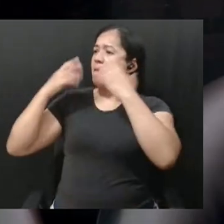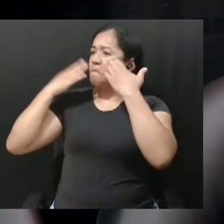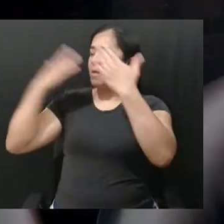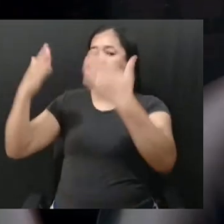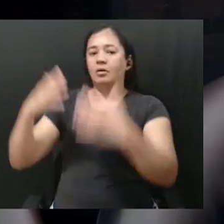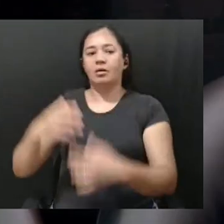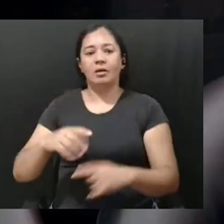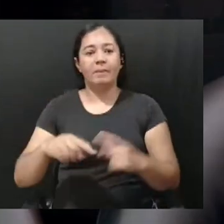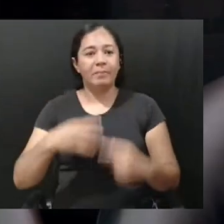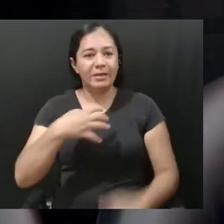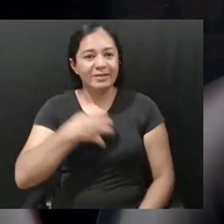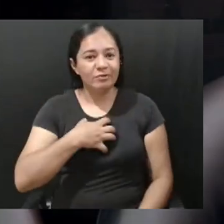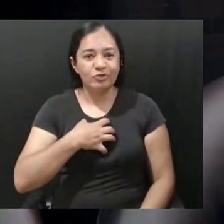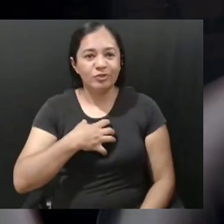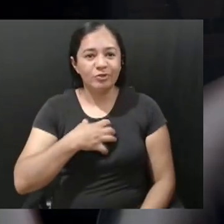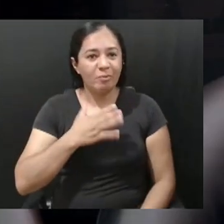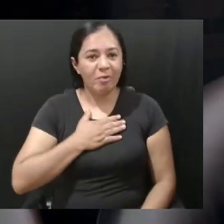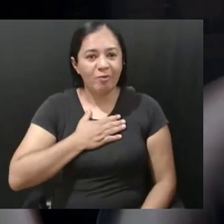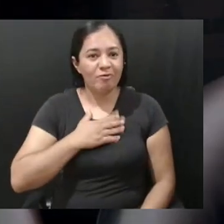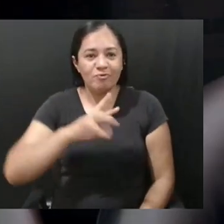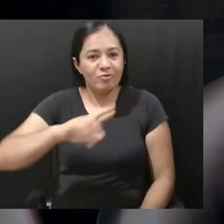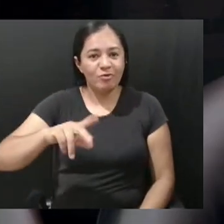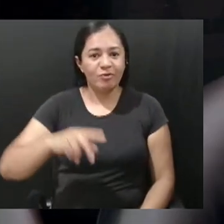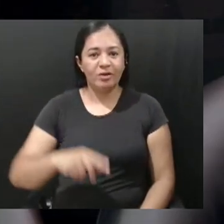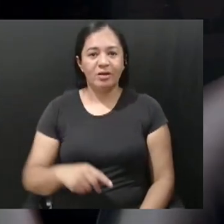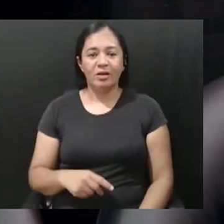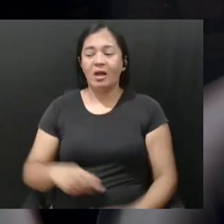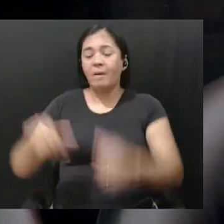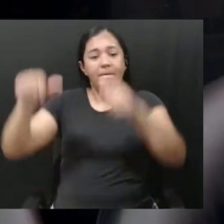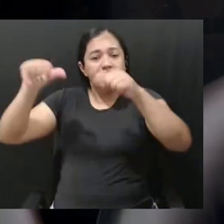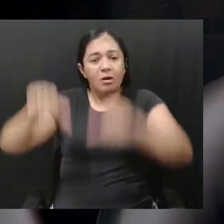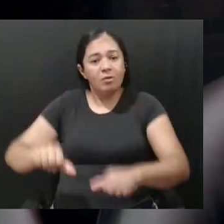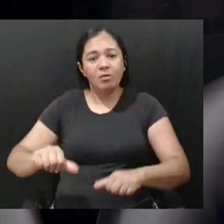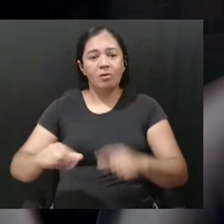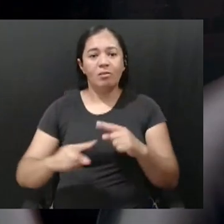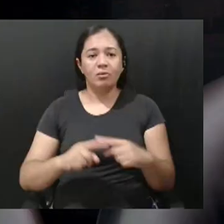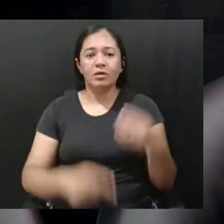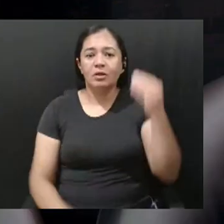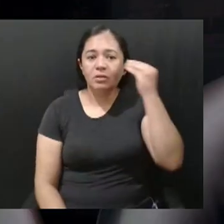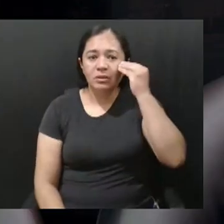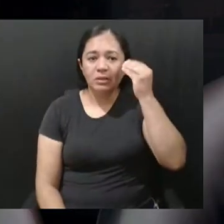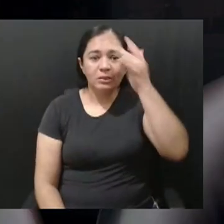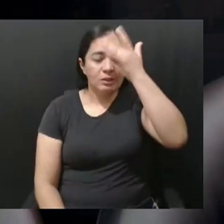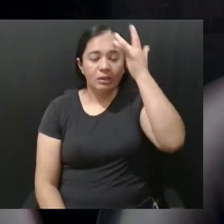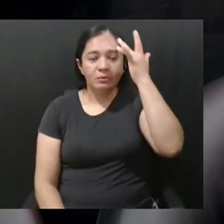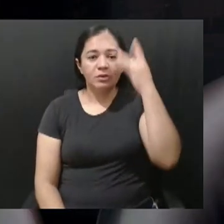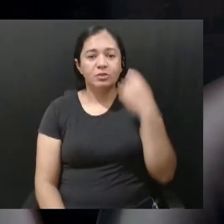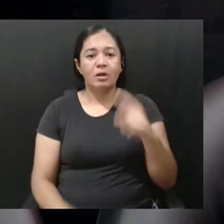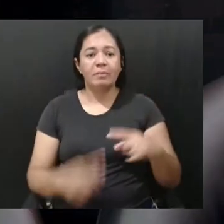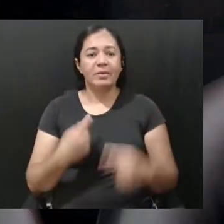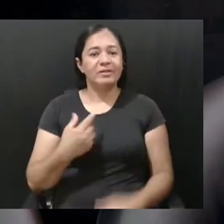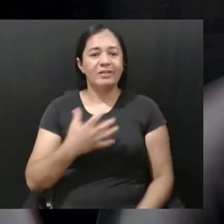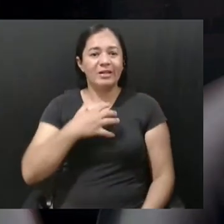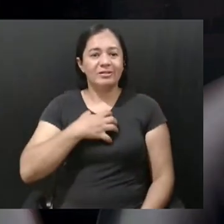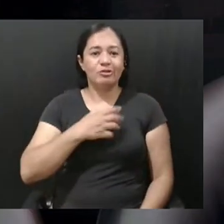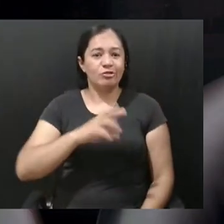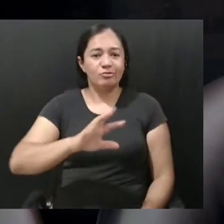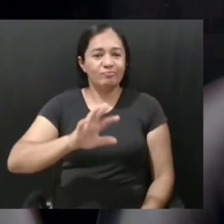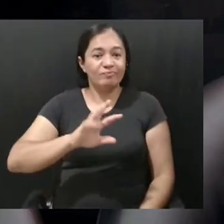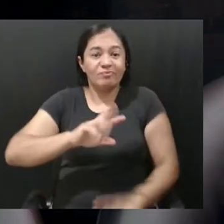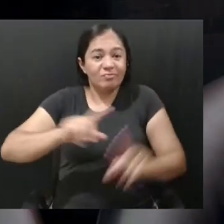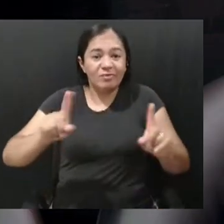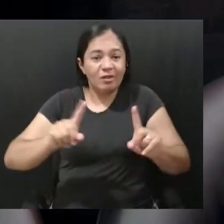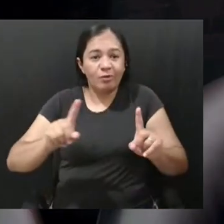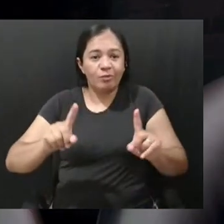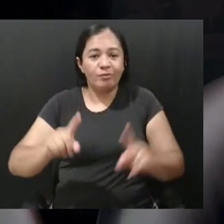quando eu saio de lá, eu saio mais mal ainda, porque assim, eu tô tentando ser uma pessoa que eu não sou, né? Uhum. Então, assim, e aí eu tô perdendo qual que é